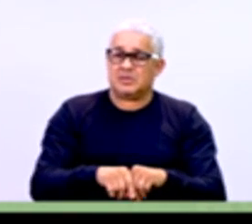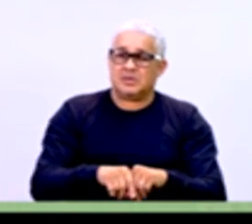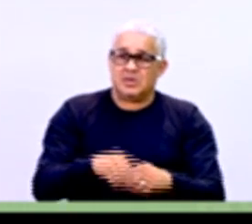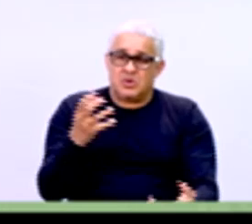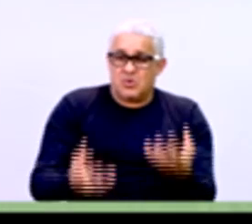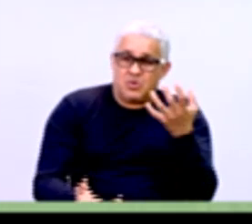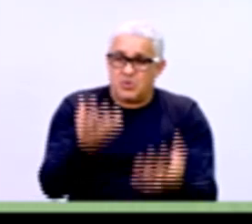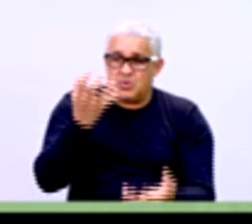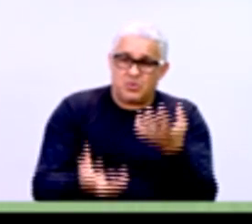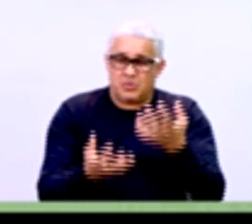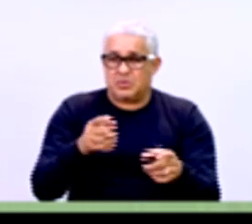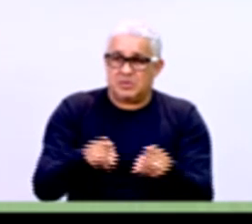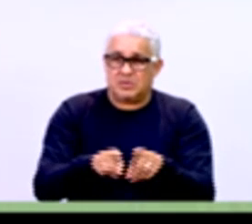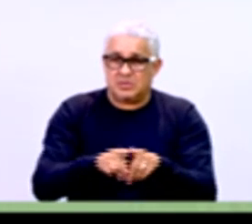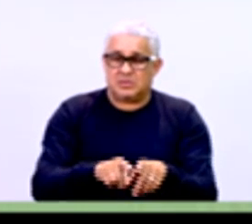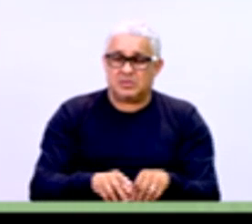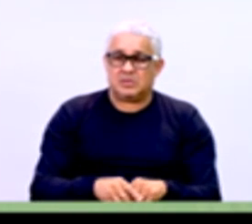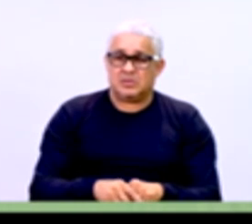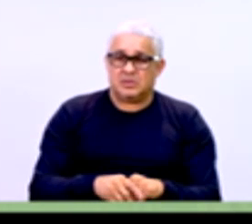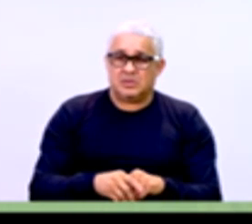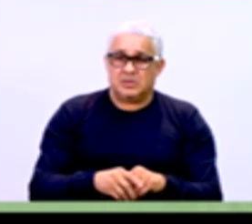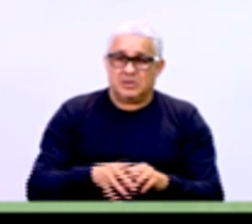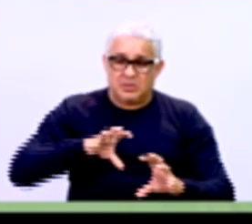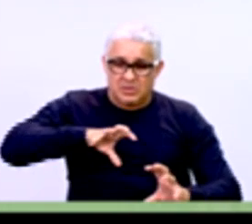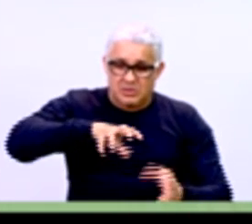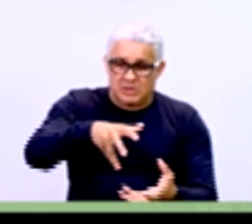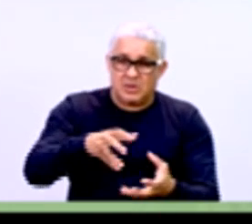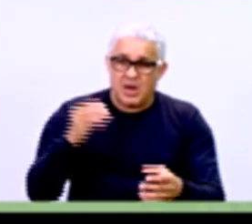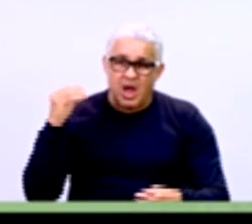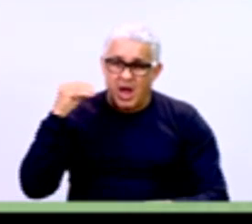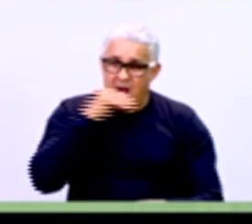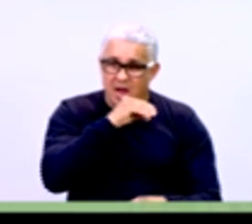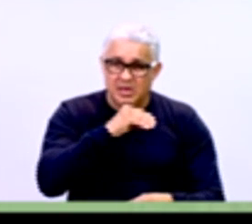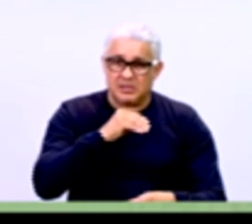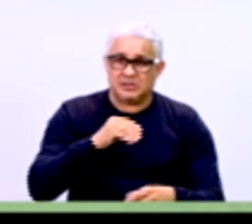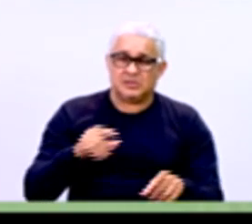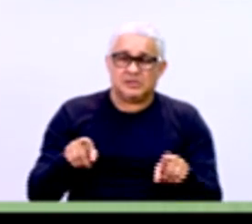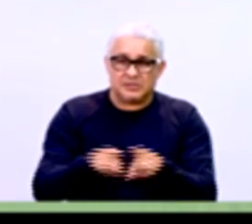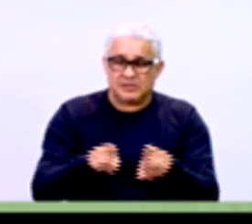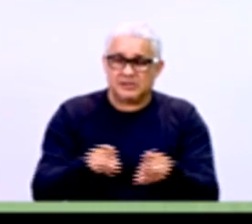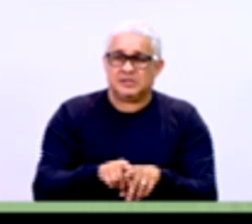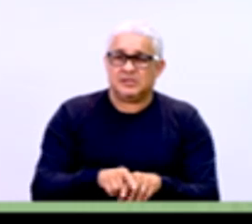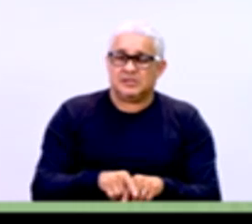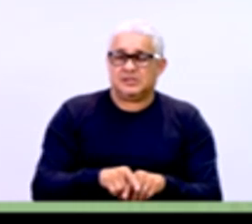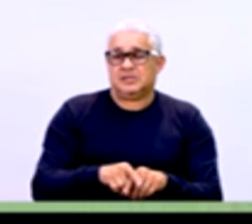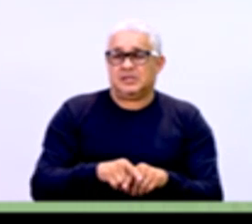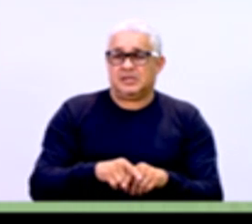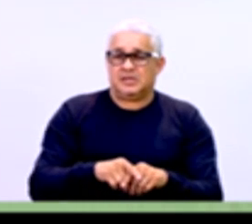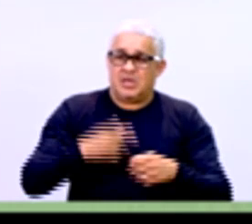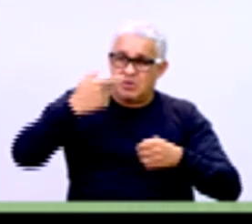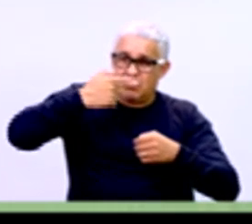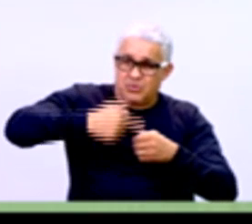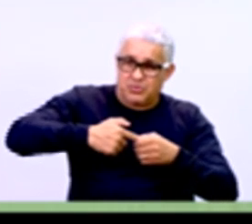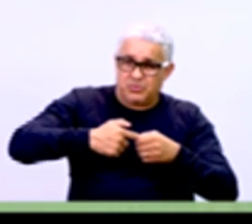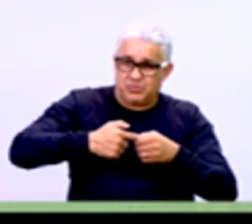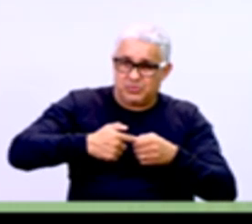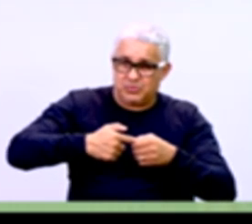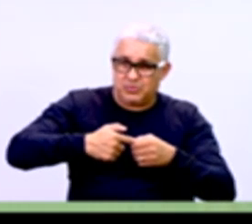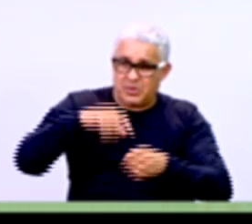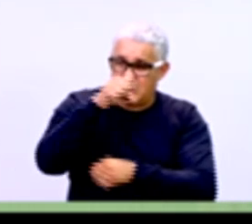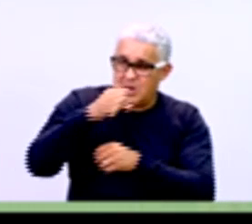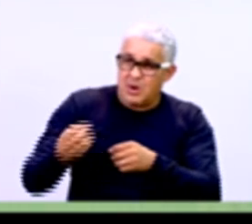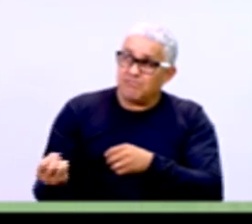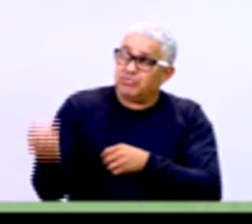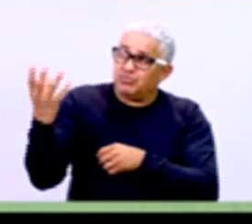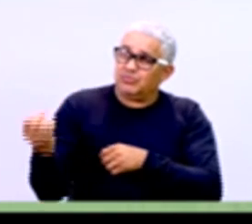carbono, contribuição para o aquecimento da terra e mudanças climáticas. Um dos fatores é a queima de combustível. Incômodo